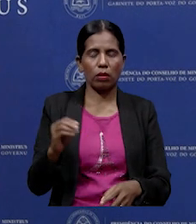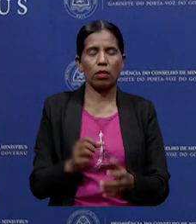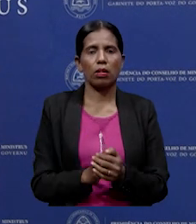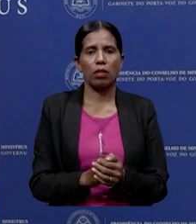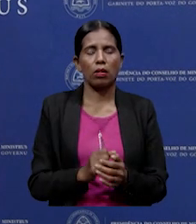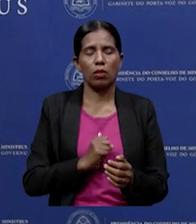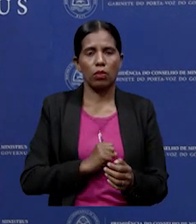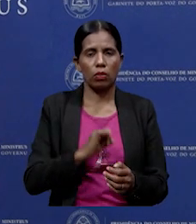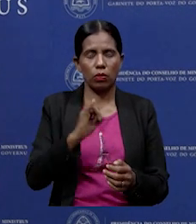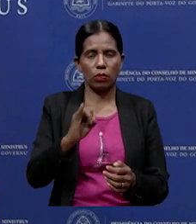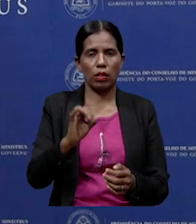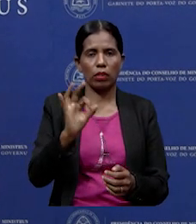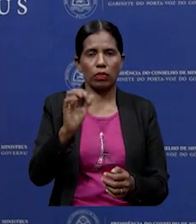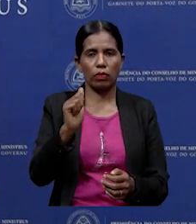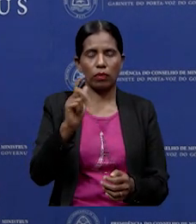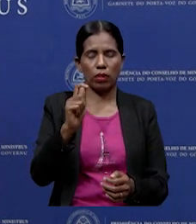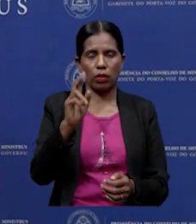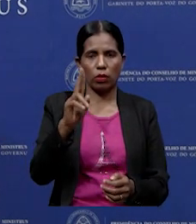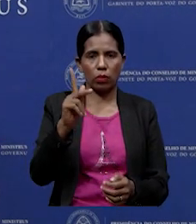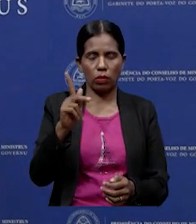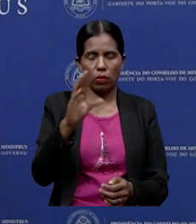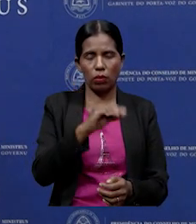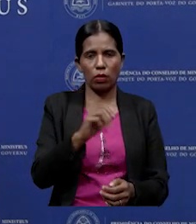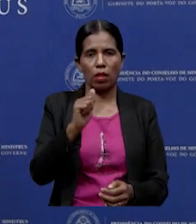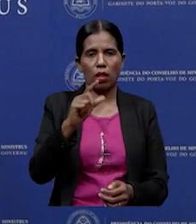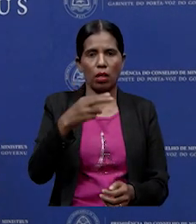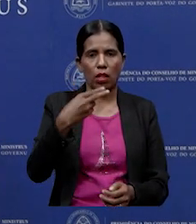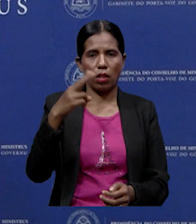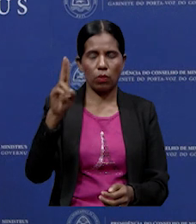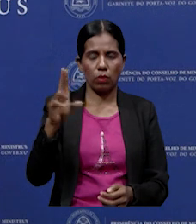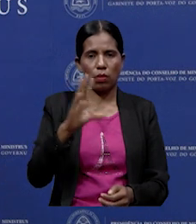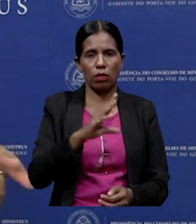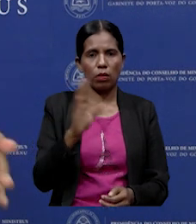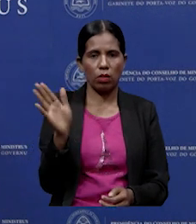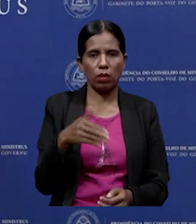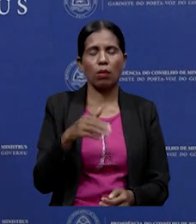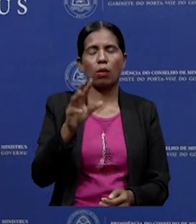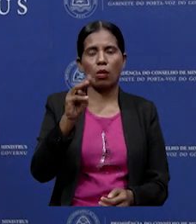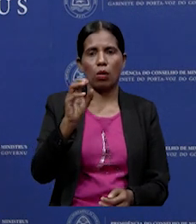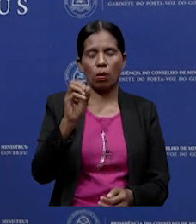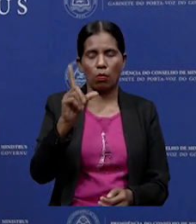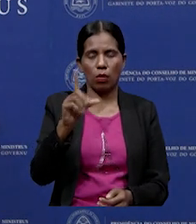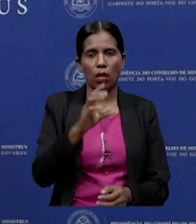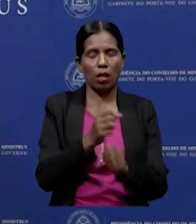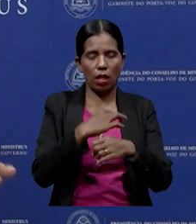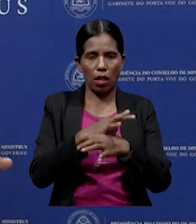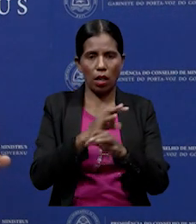Suai Fatucarro, Mola, da construção estrada municipal